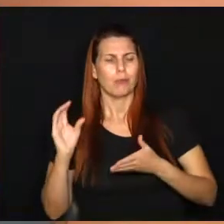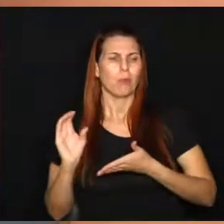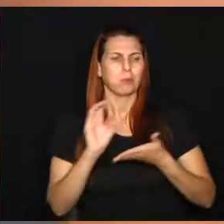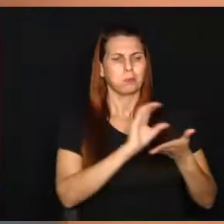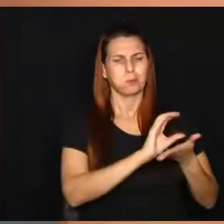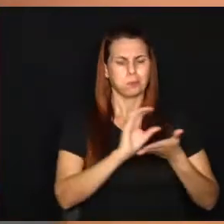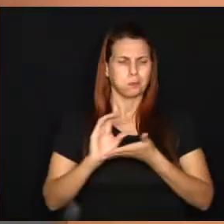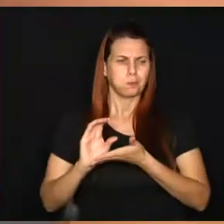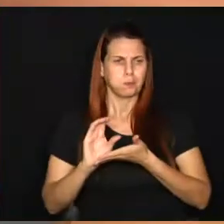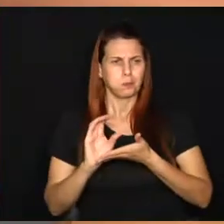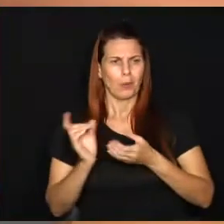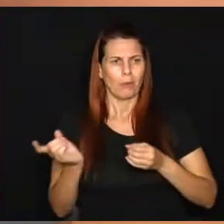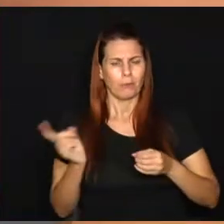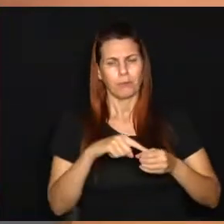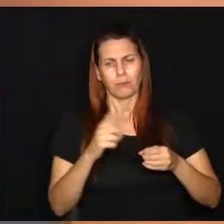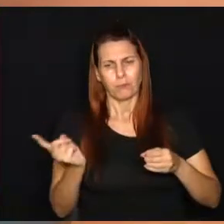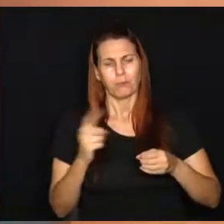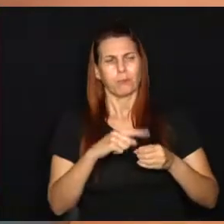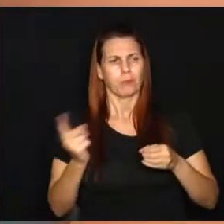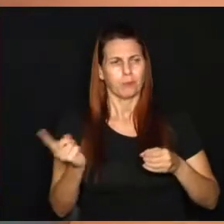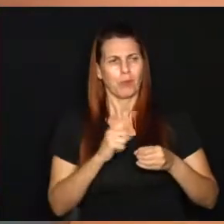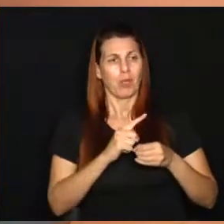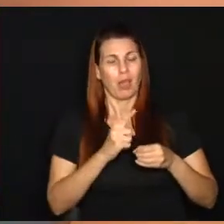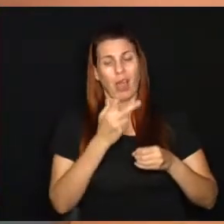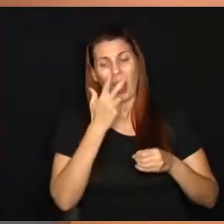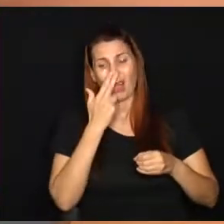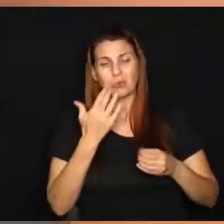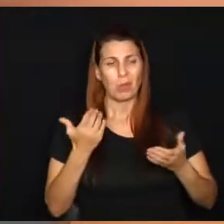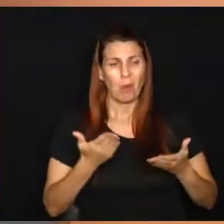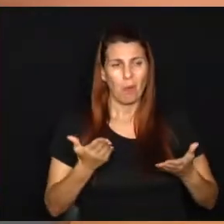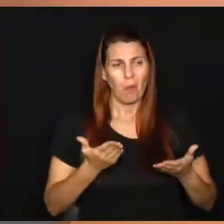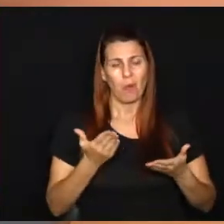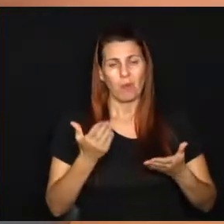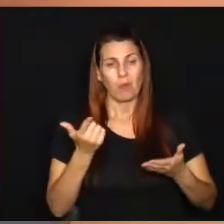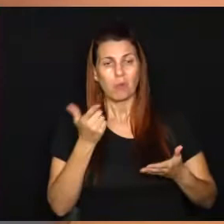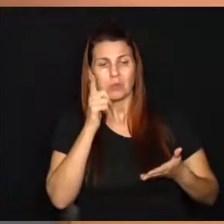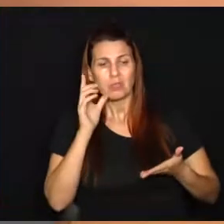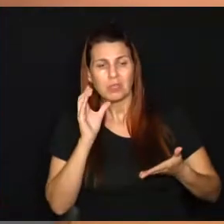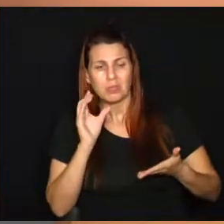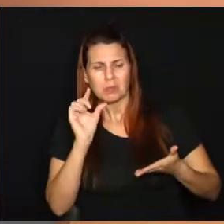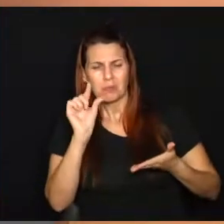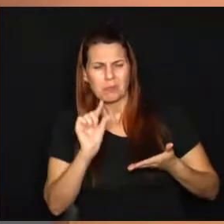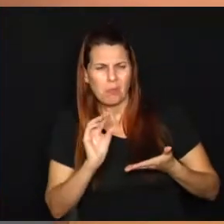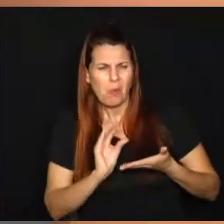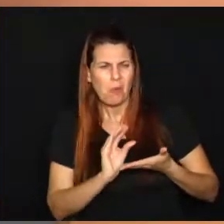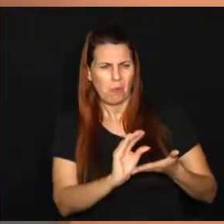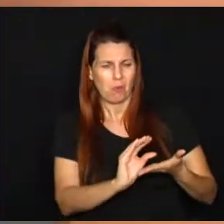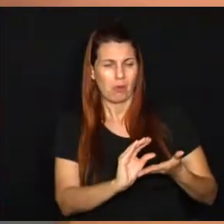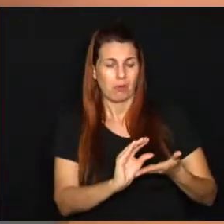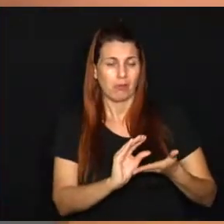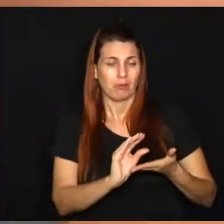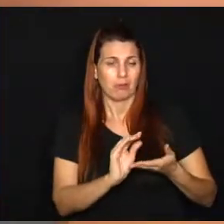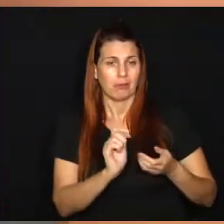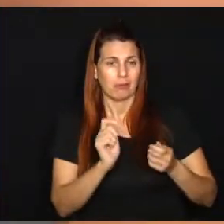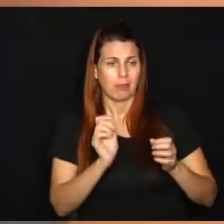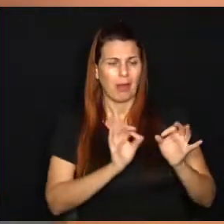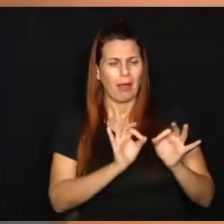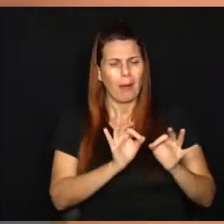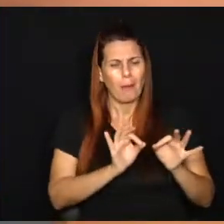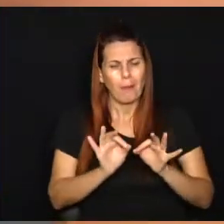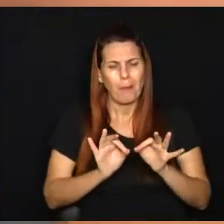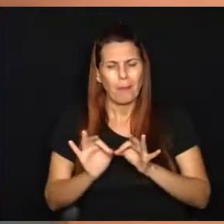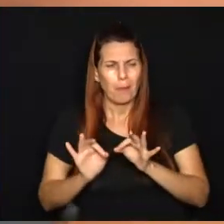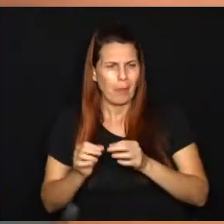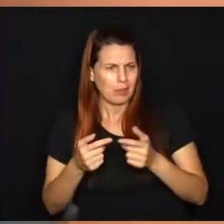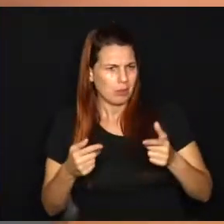voltou, veio, voltou. Agora parece que vai sair uma coisinha lá que vai só readequar aquilo que já existe, não vai